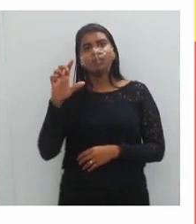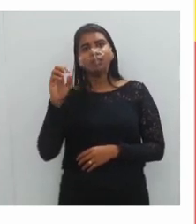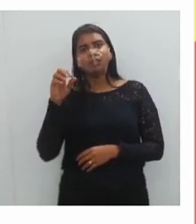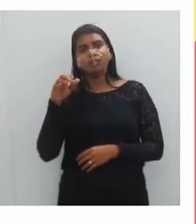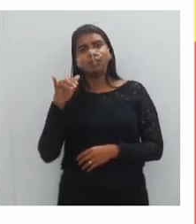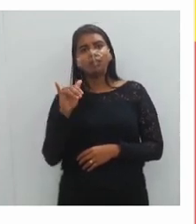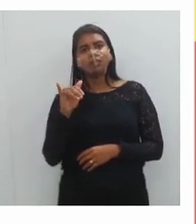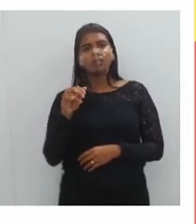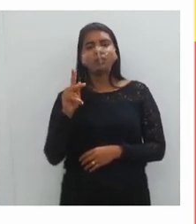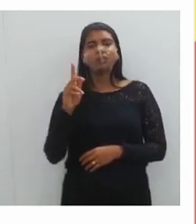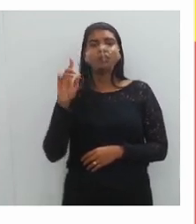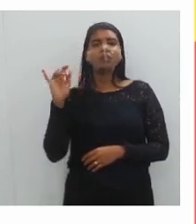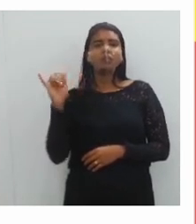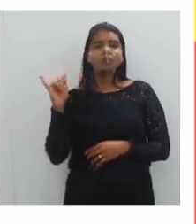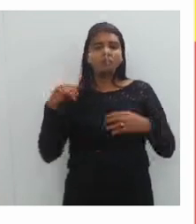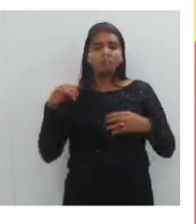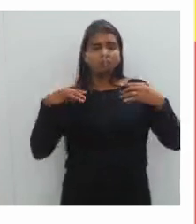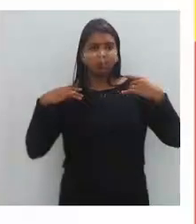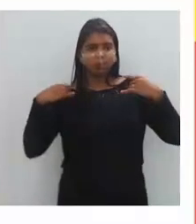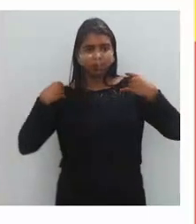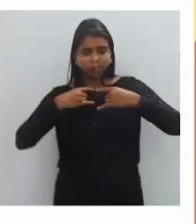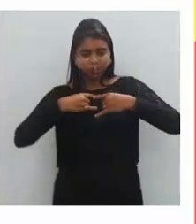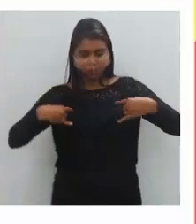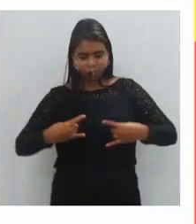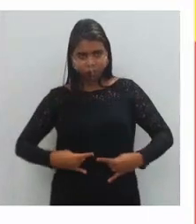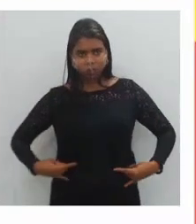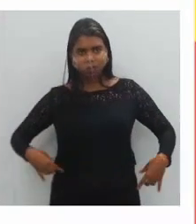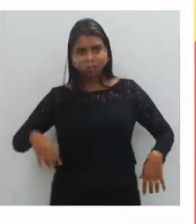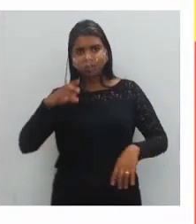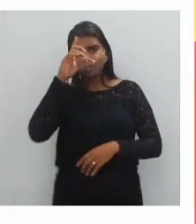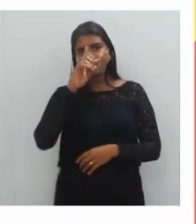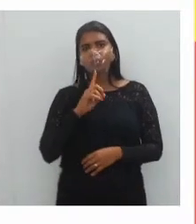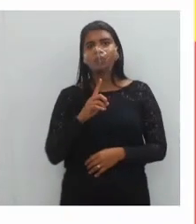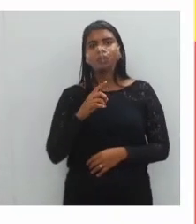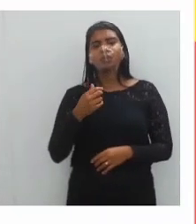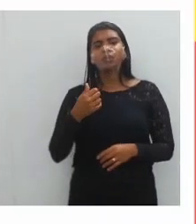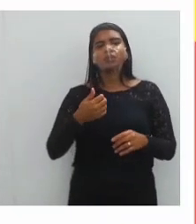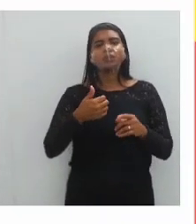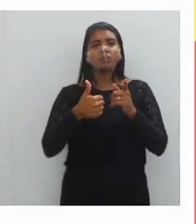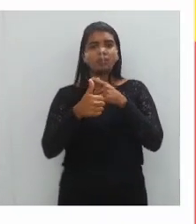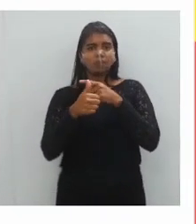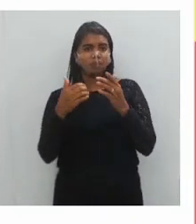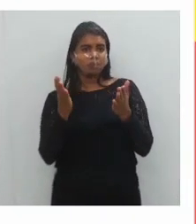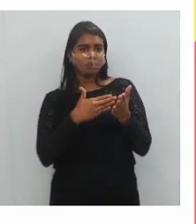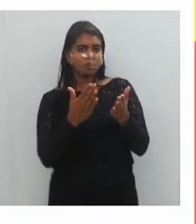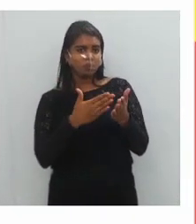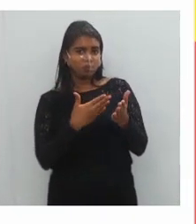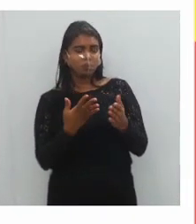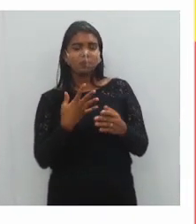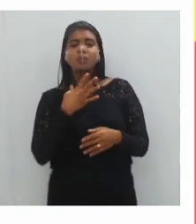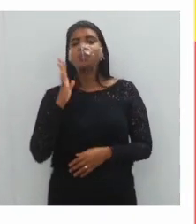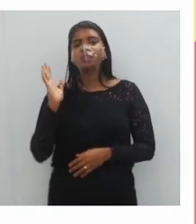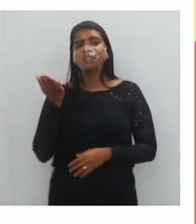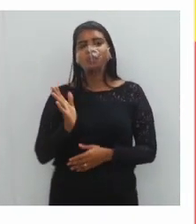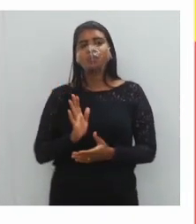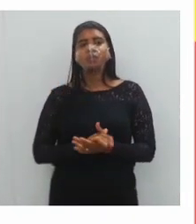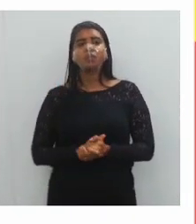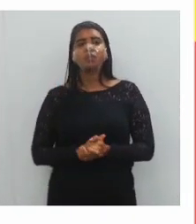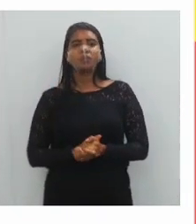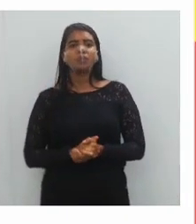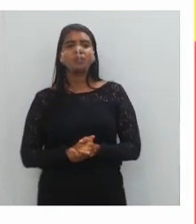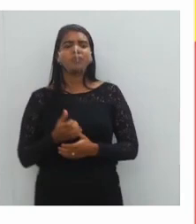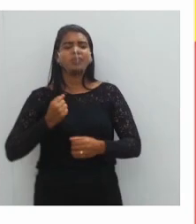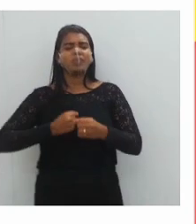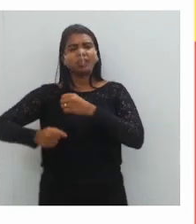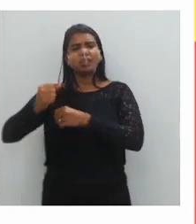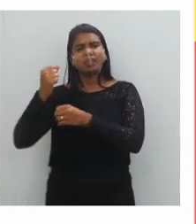um pijama amarelo, é considerada a primeira história com formato que conhecemos hoje, tá? E nos